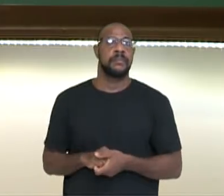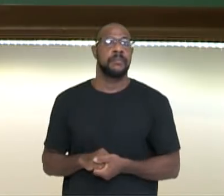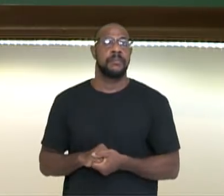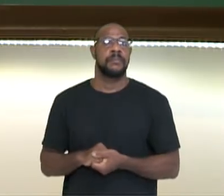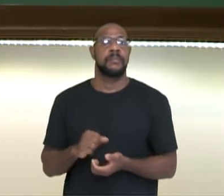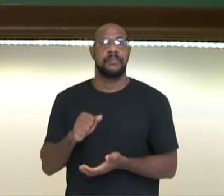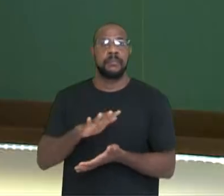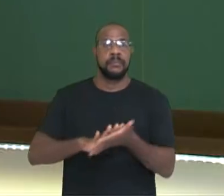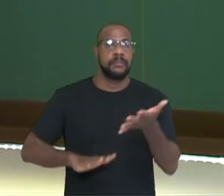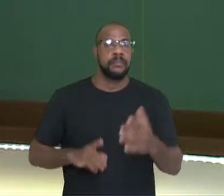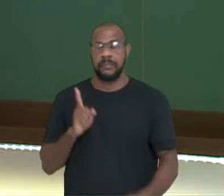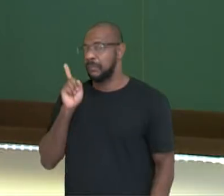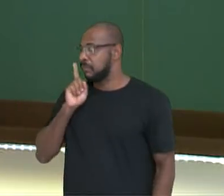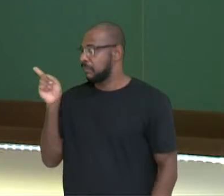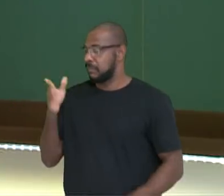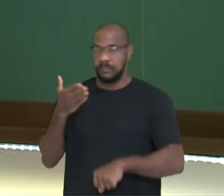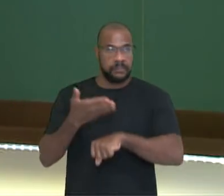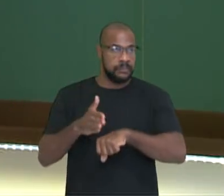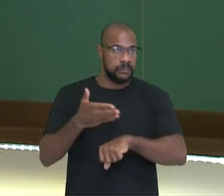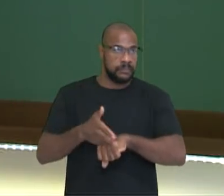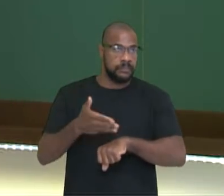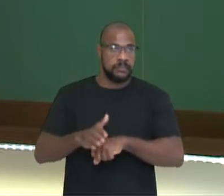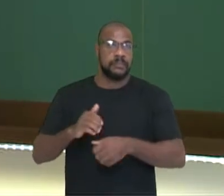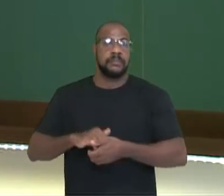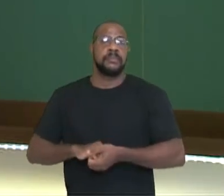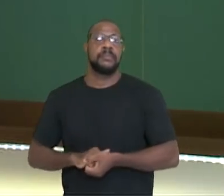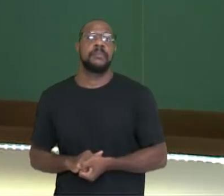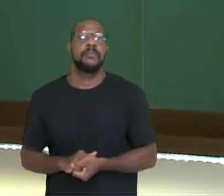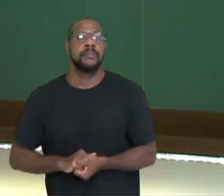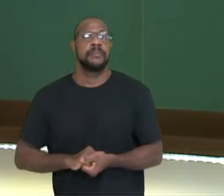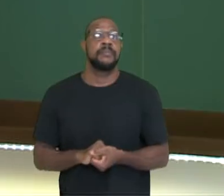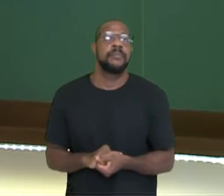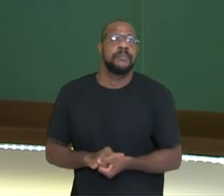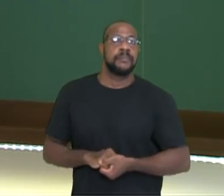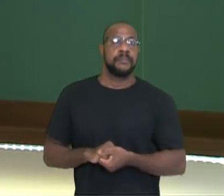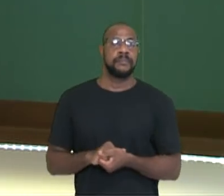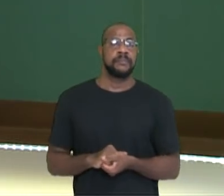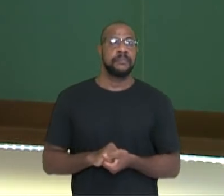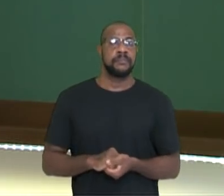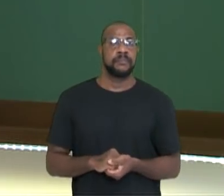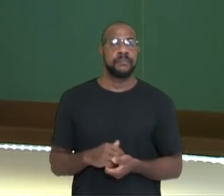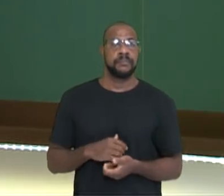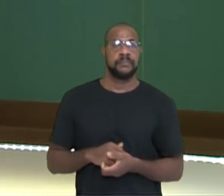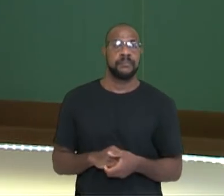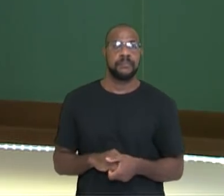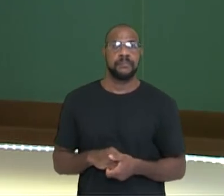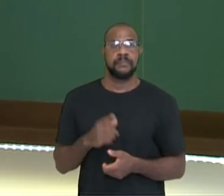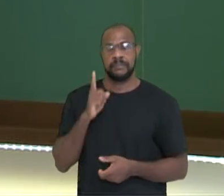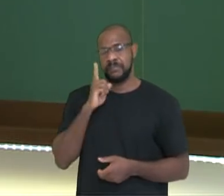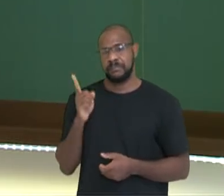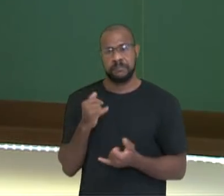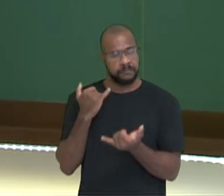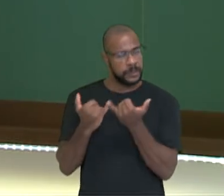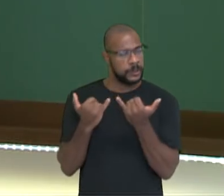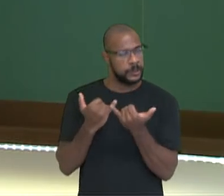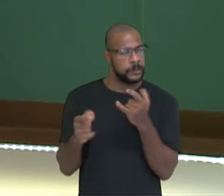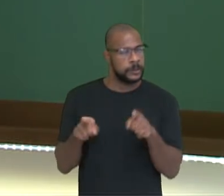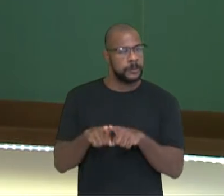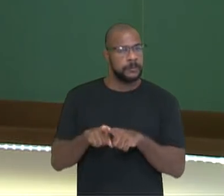mais um exercício de prática, porque quem não pratica não aprende, né? Então, aqui eu tenho um exercício similar, com